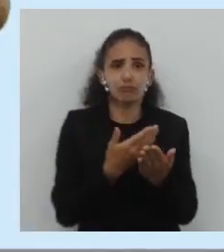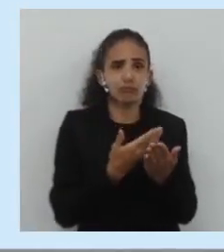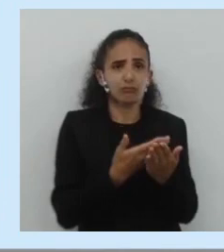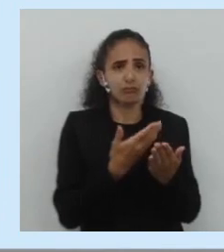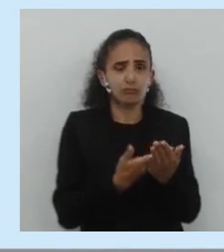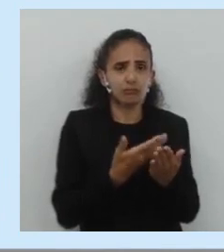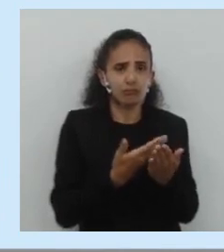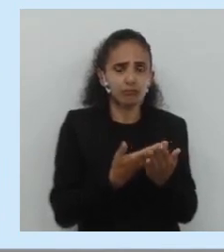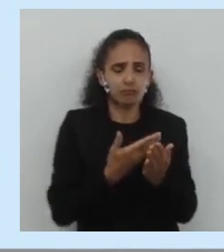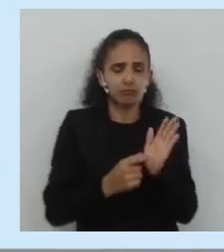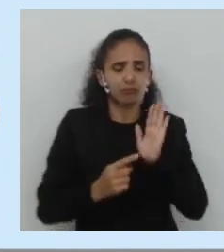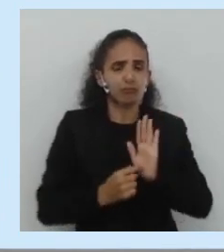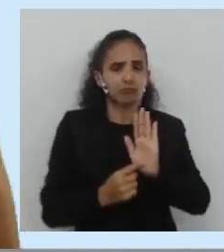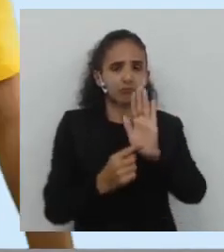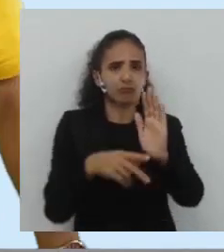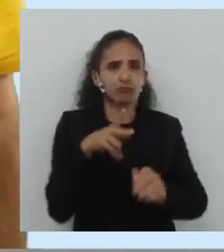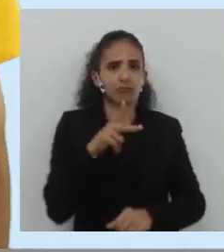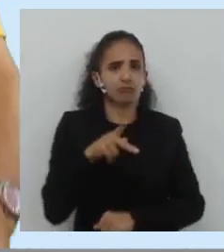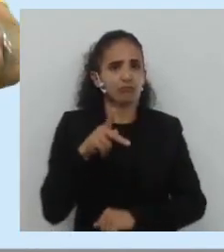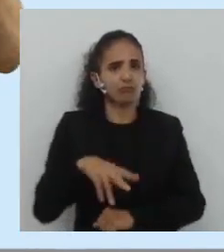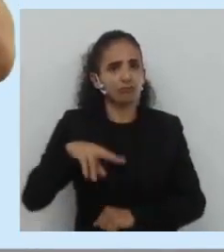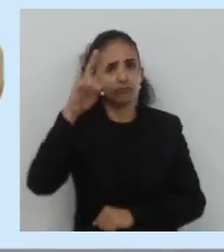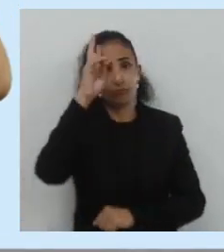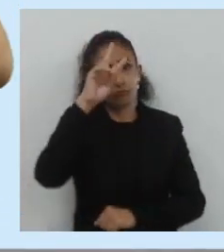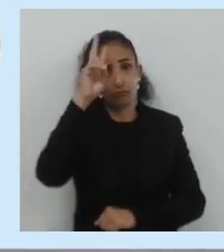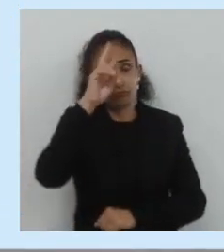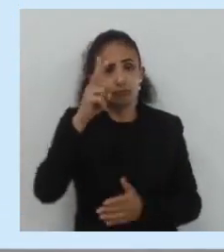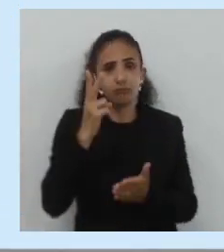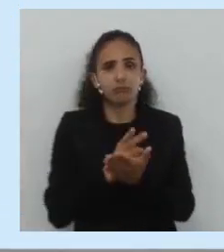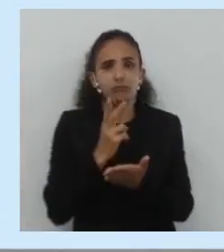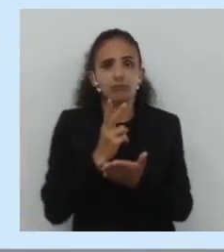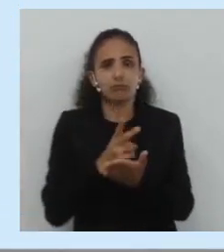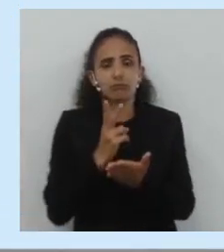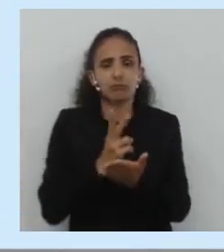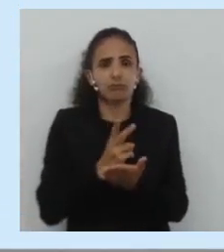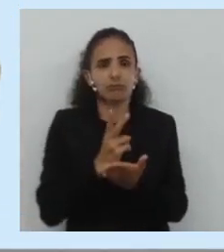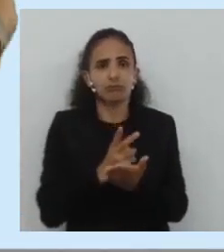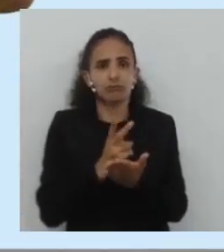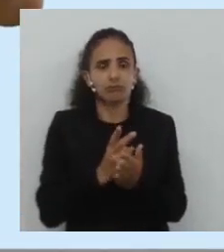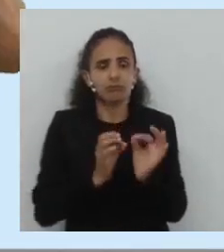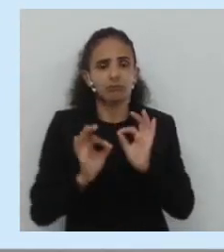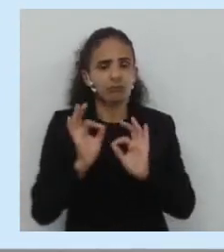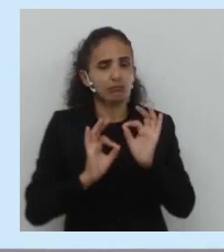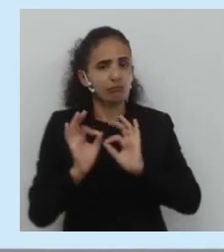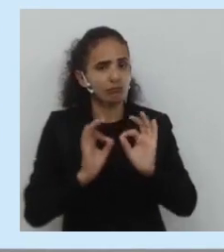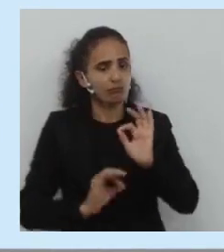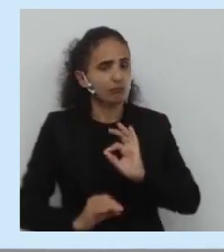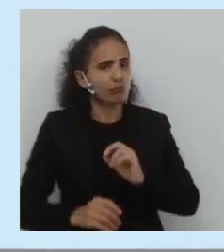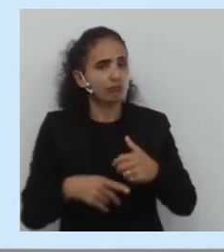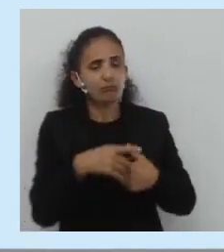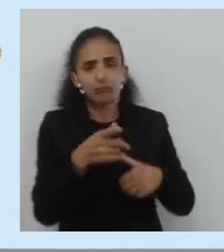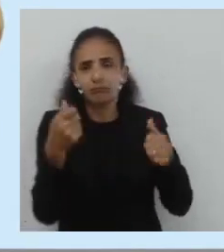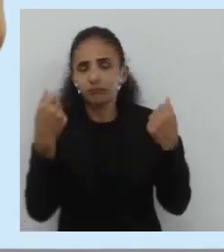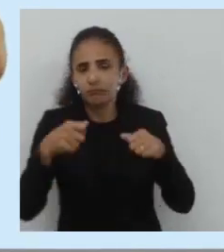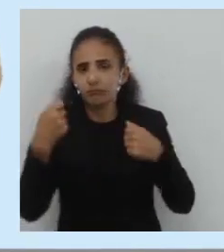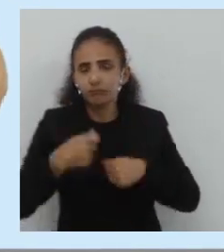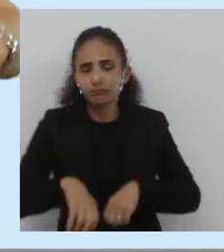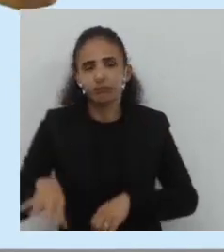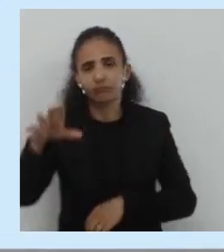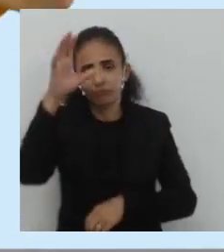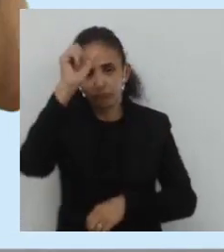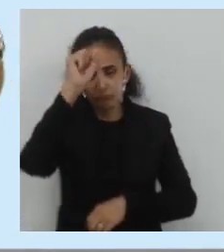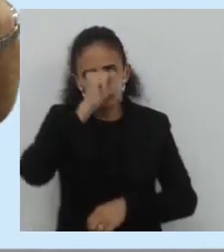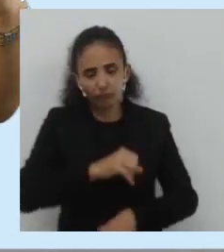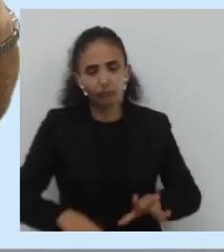e apresentar ao seu professor. Lembrar sempre que a tomada de nota, o aprender a fazer um resumo, ajuda tanto